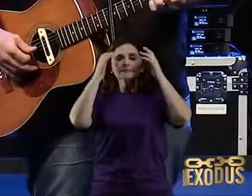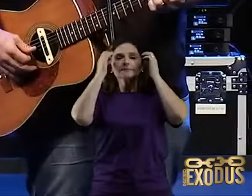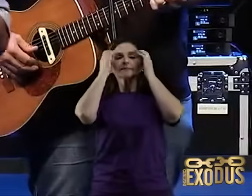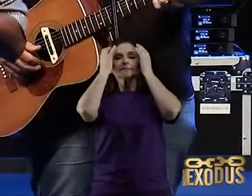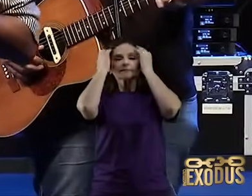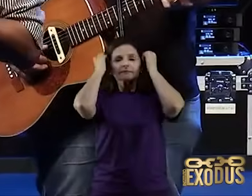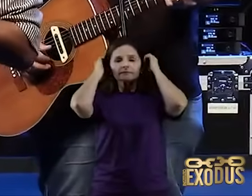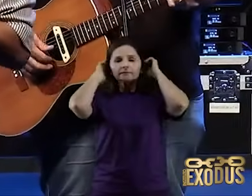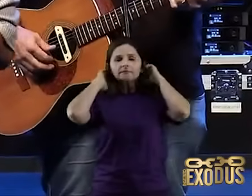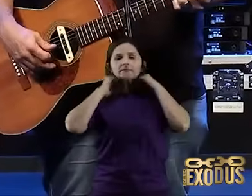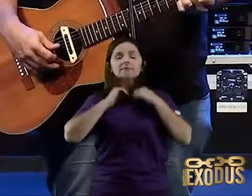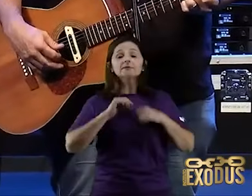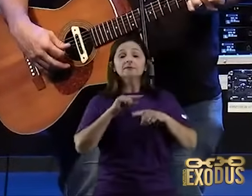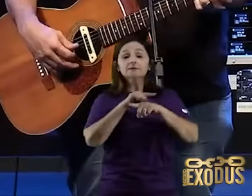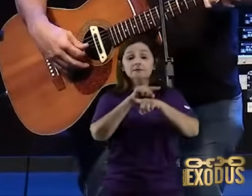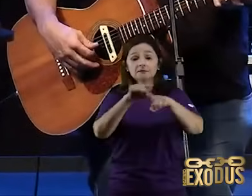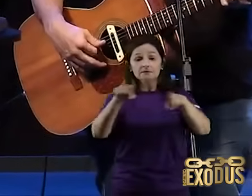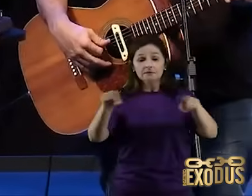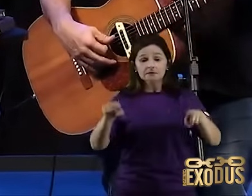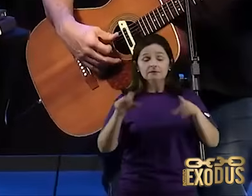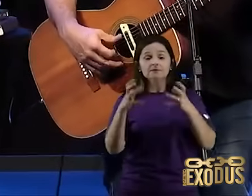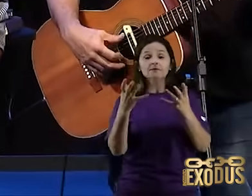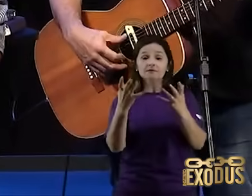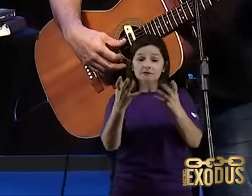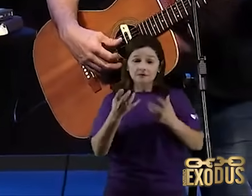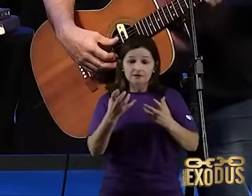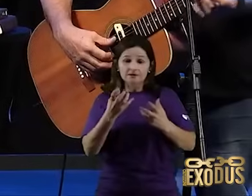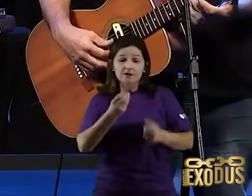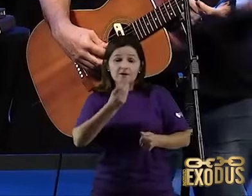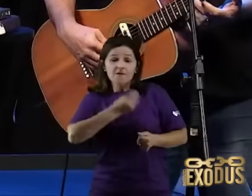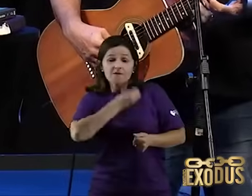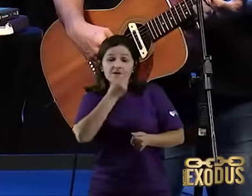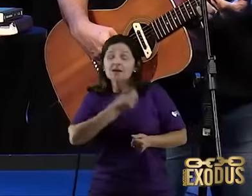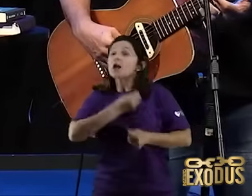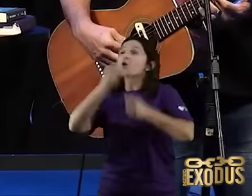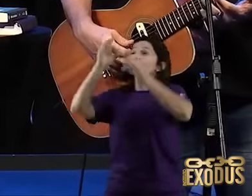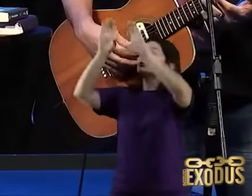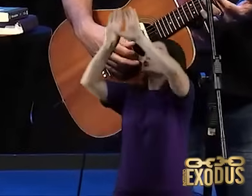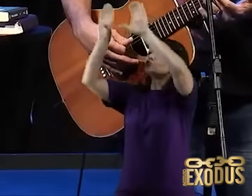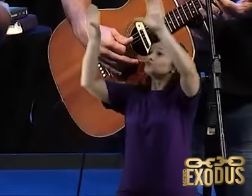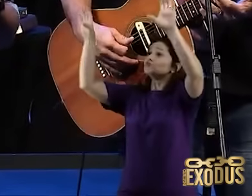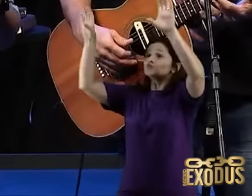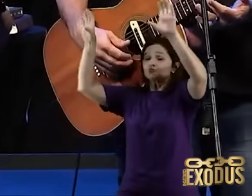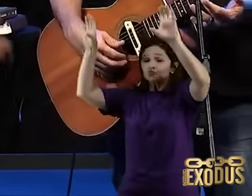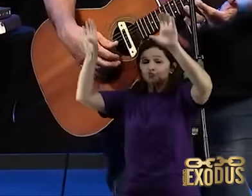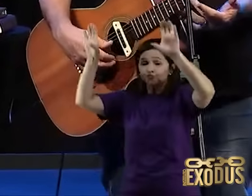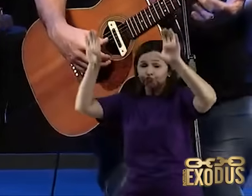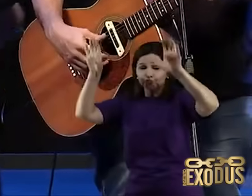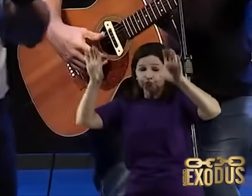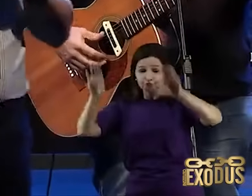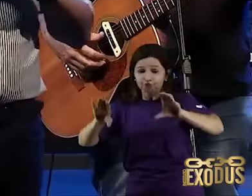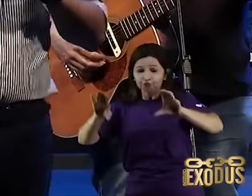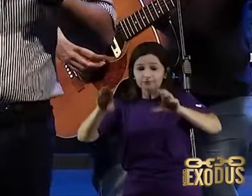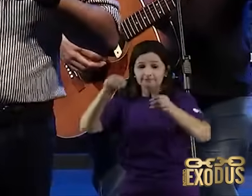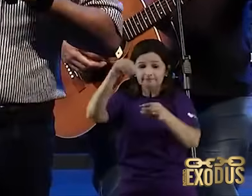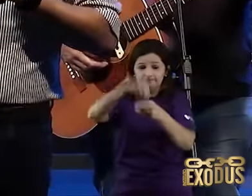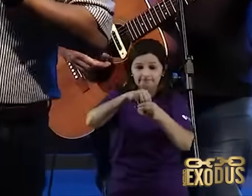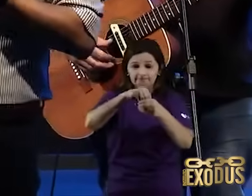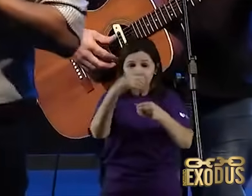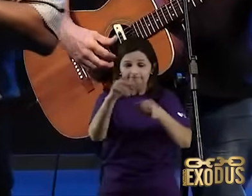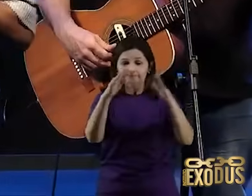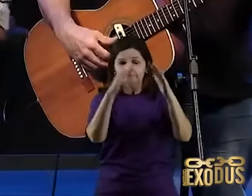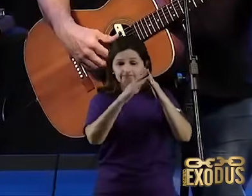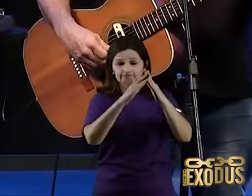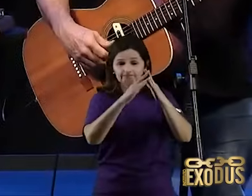você quer viver o céu dentro da sua casa levante sua mão